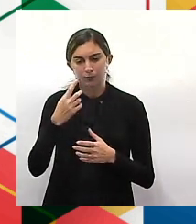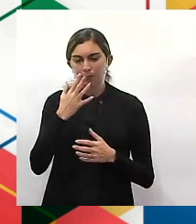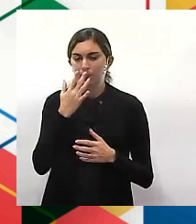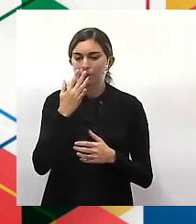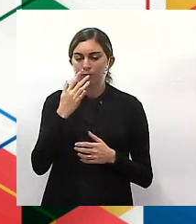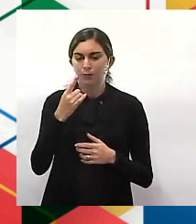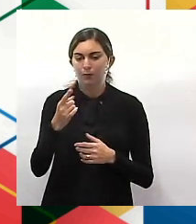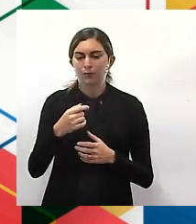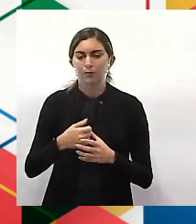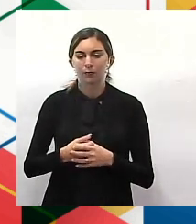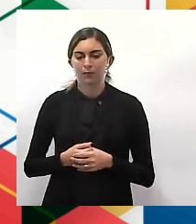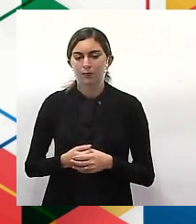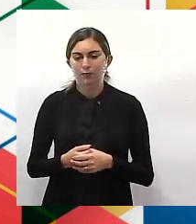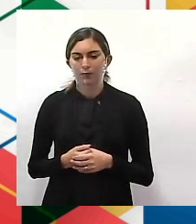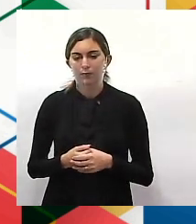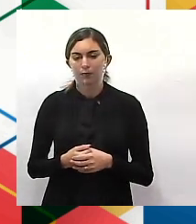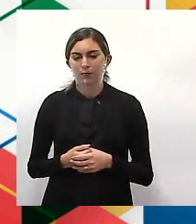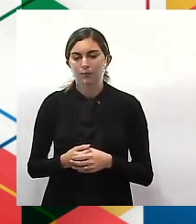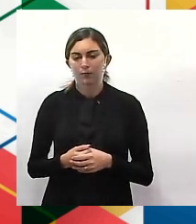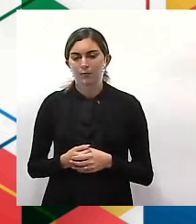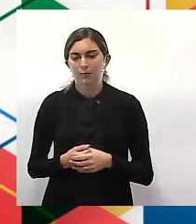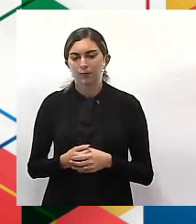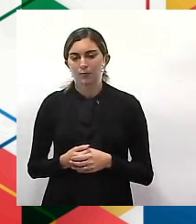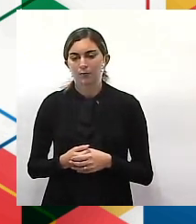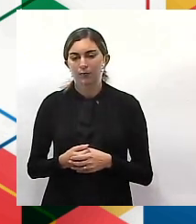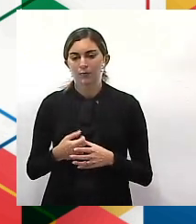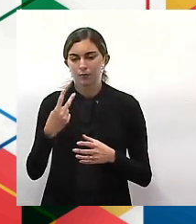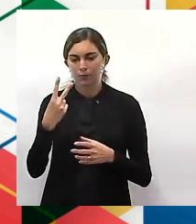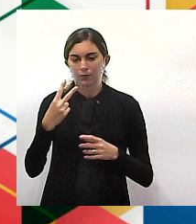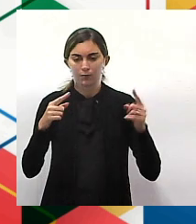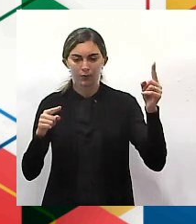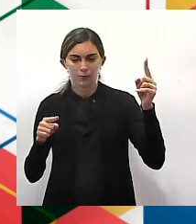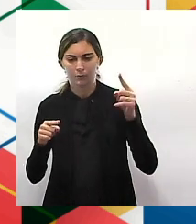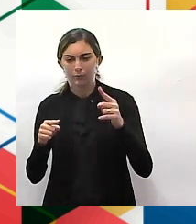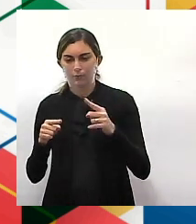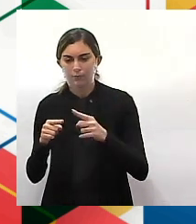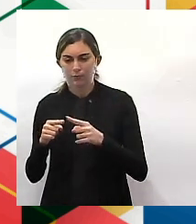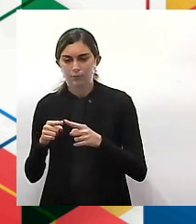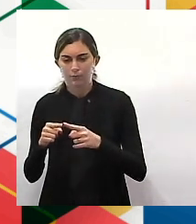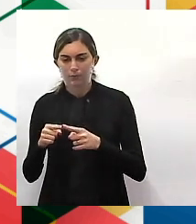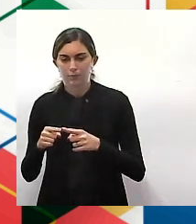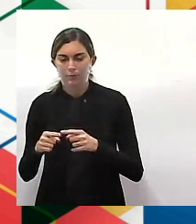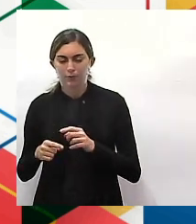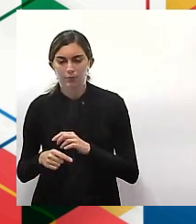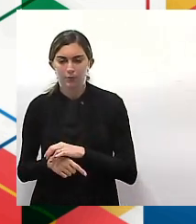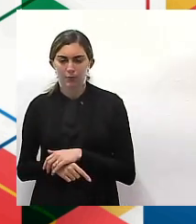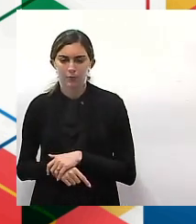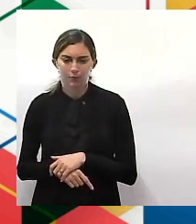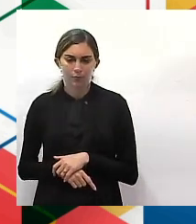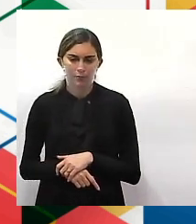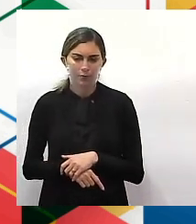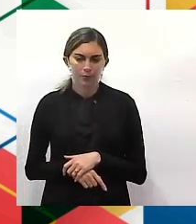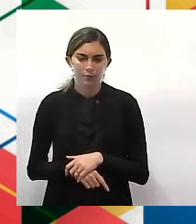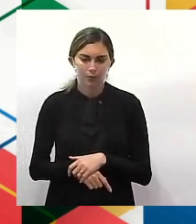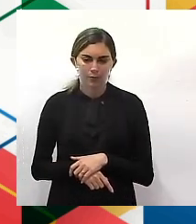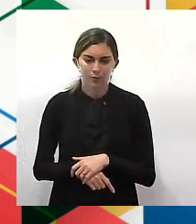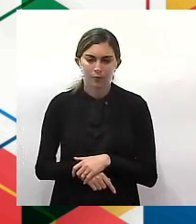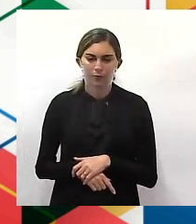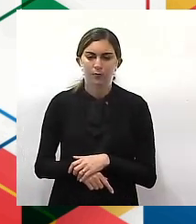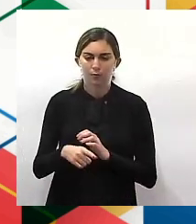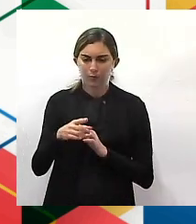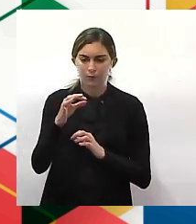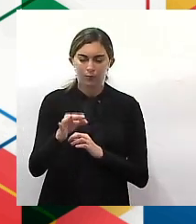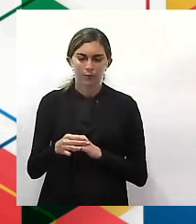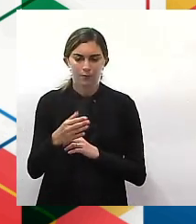o triângulo. Vamos tentar desenhar aqui as retas, né? Então, você está vendo aí o triângulo. Está certinho